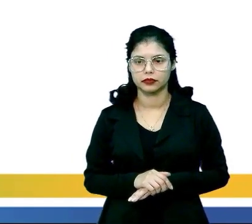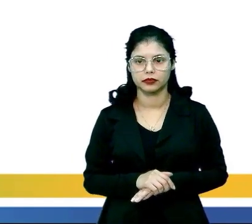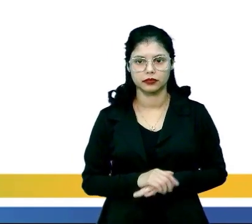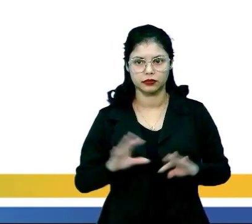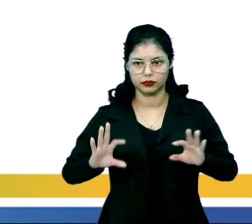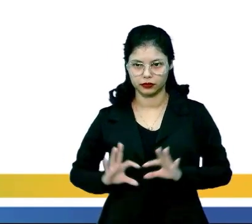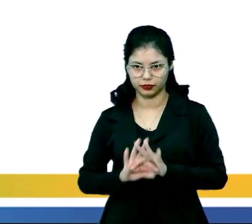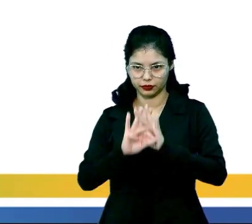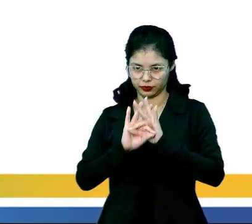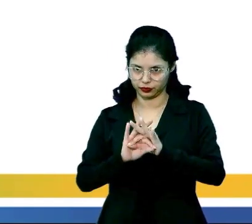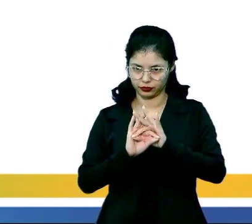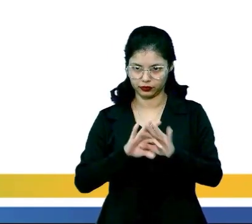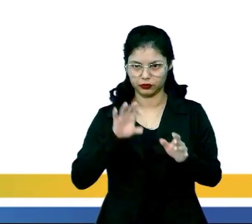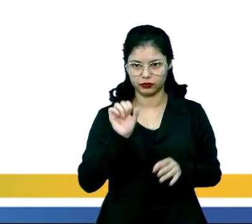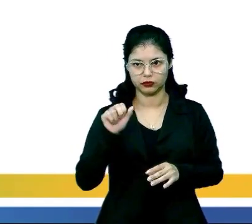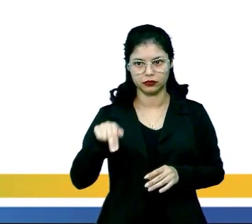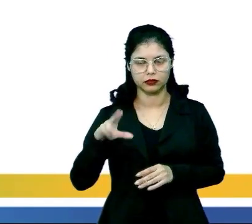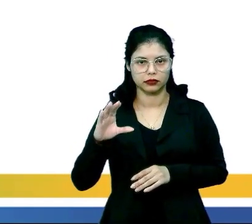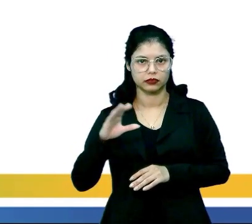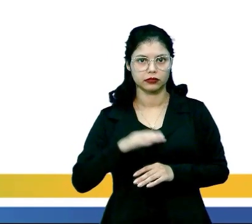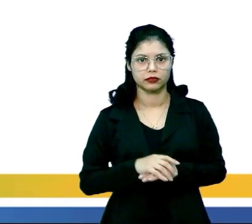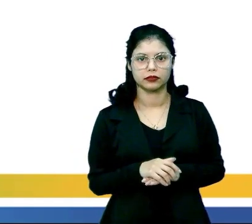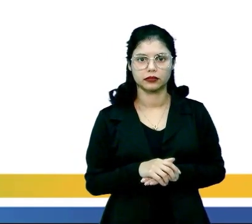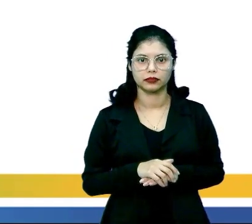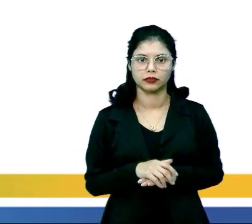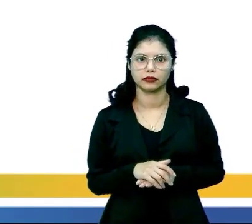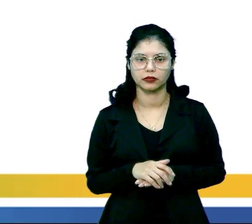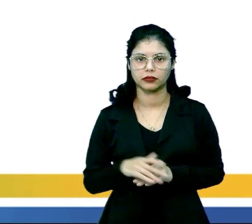está relacionado à medula.